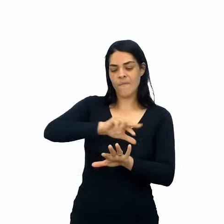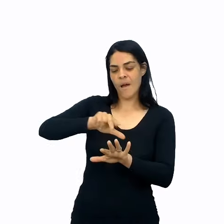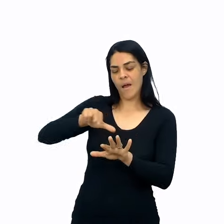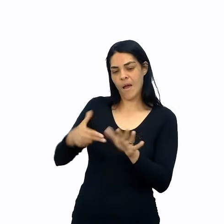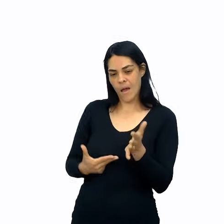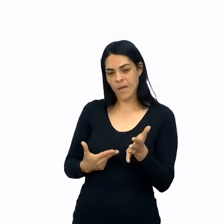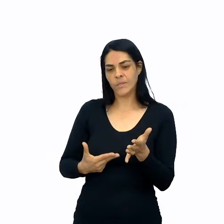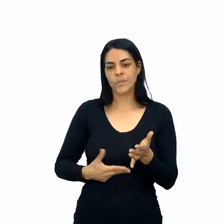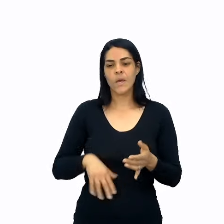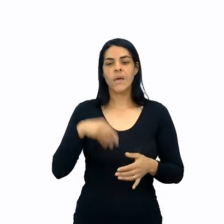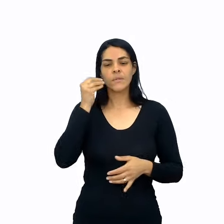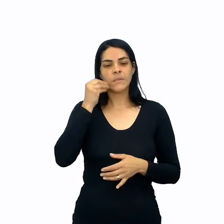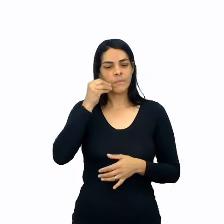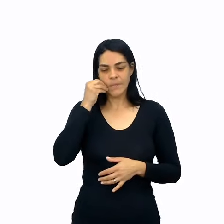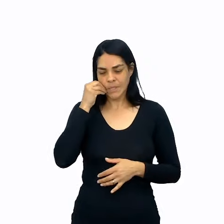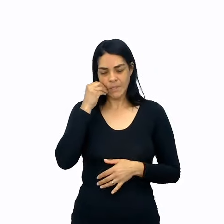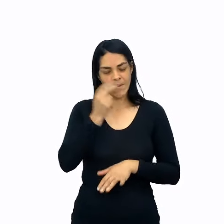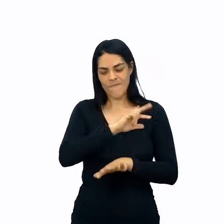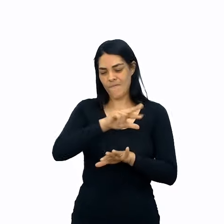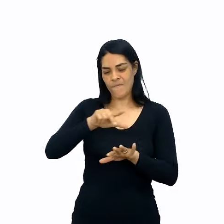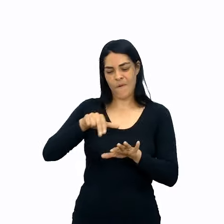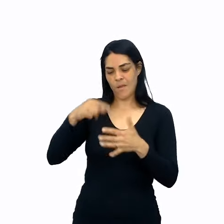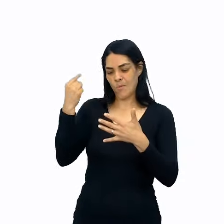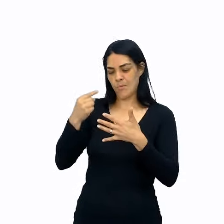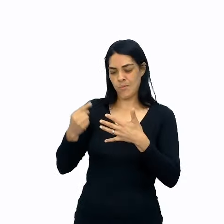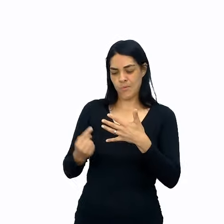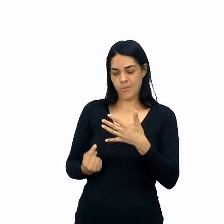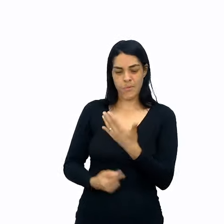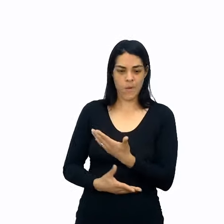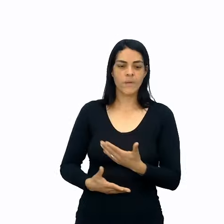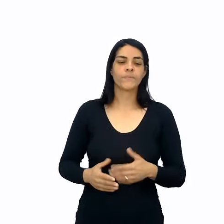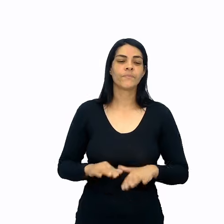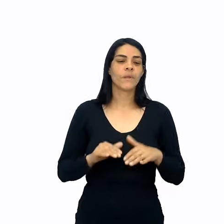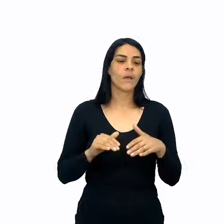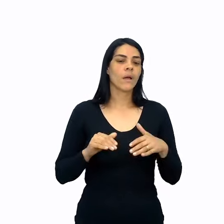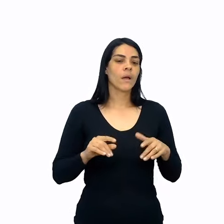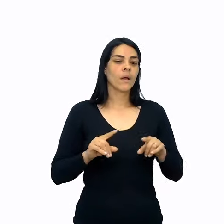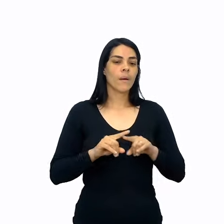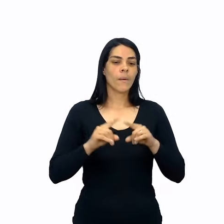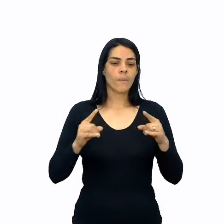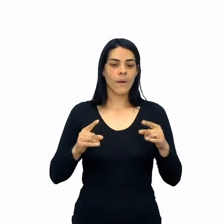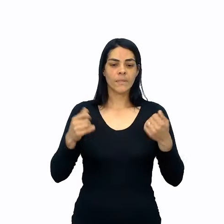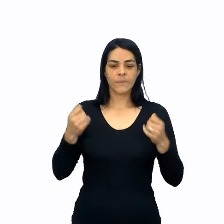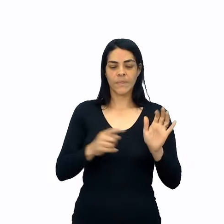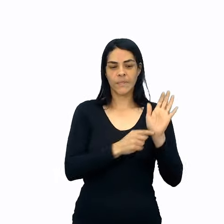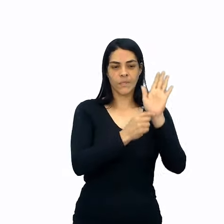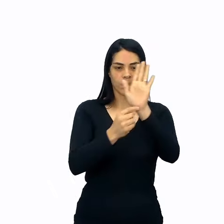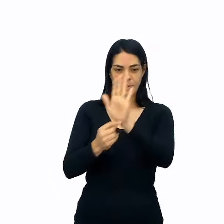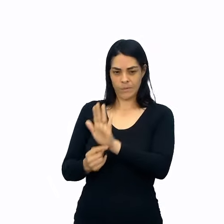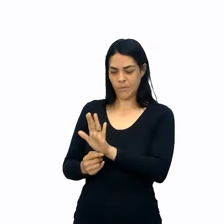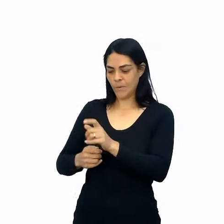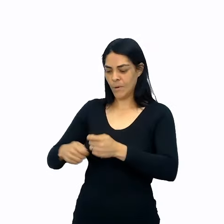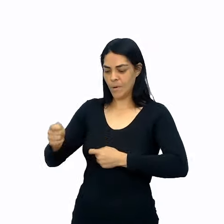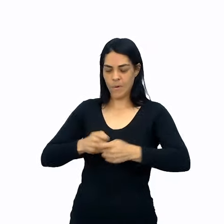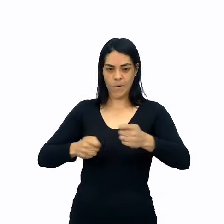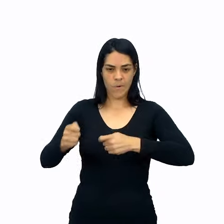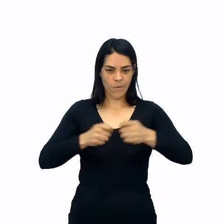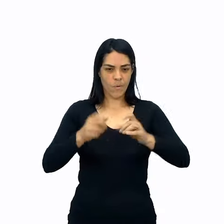relato de experiências, etc. Então, vale destacar que os gêneros textuais e os domínios sociais de comunicação